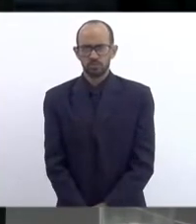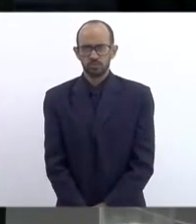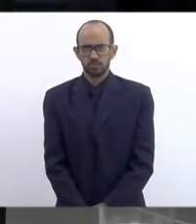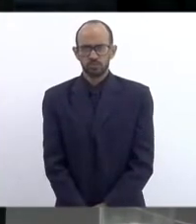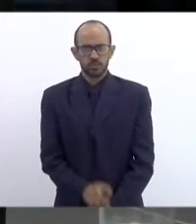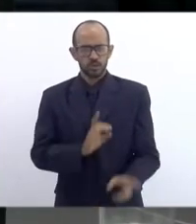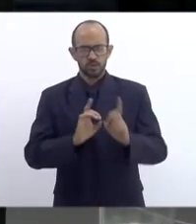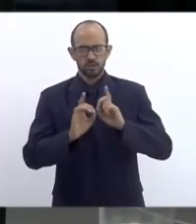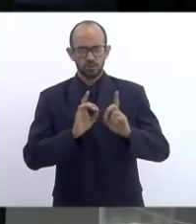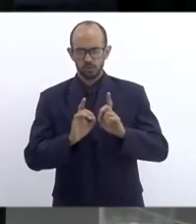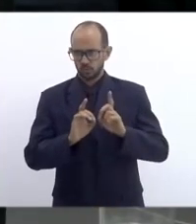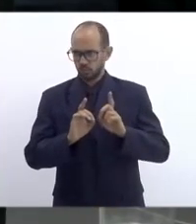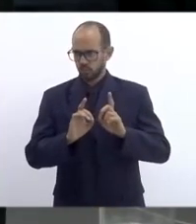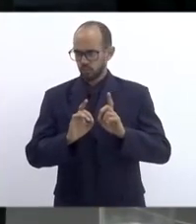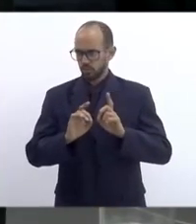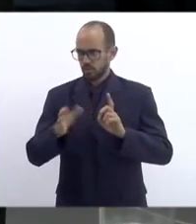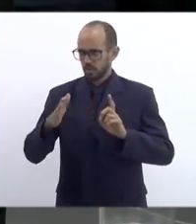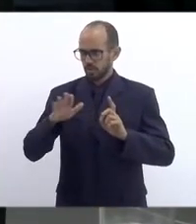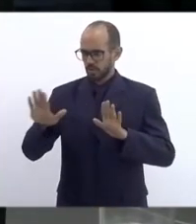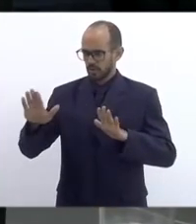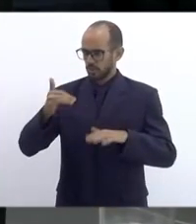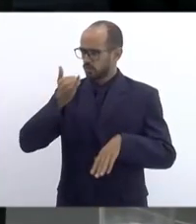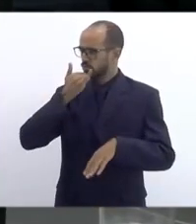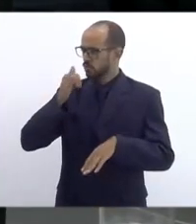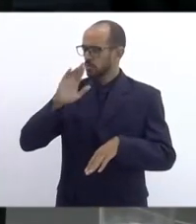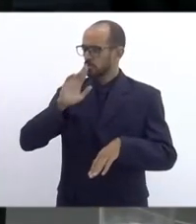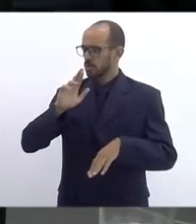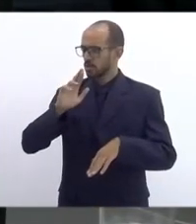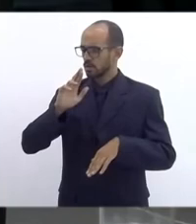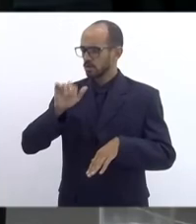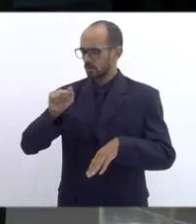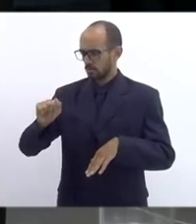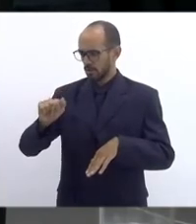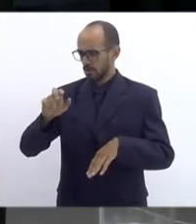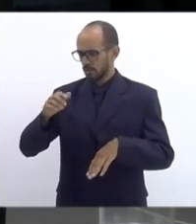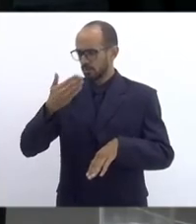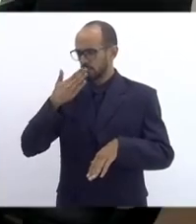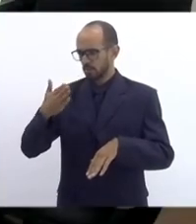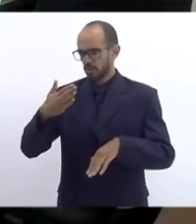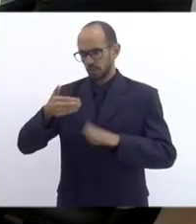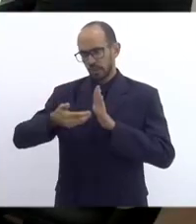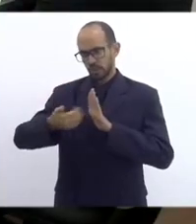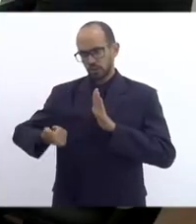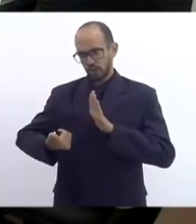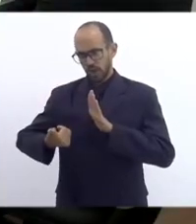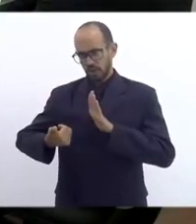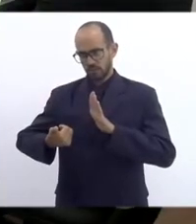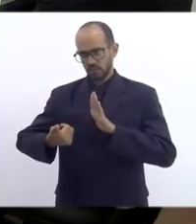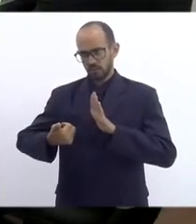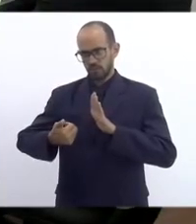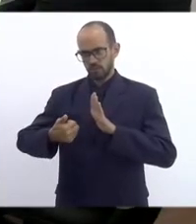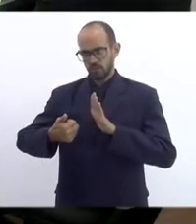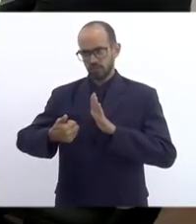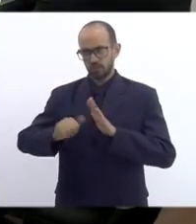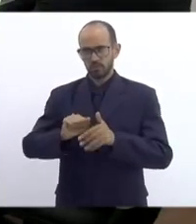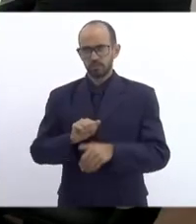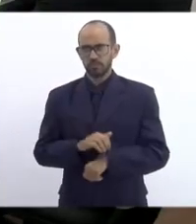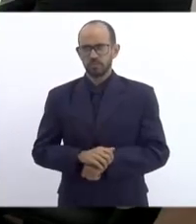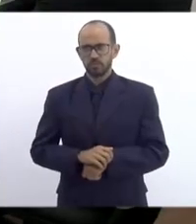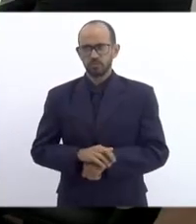Em discussão. Senhor presidente, pedi para retirar esse projeto de pauta? Sim. Obrigado, presidente. Você deputado é o relator, Rodrigo, né?